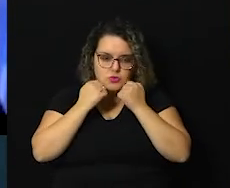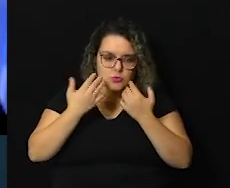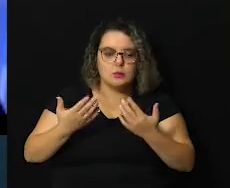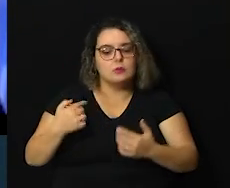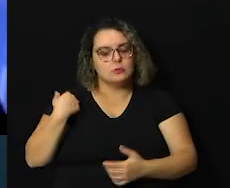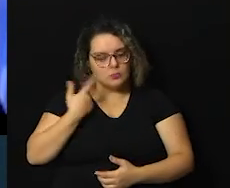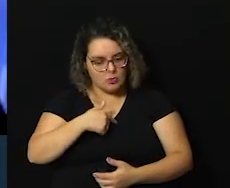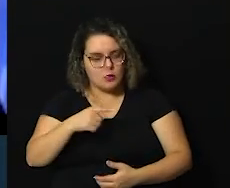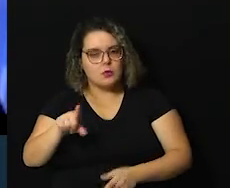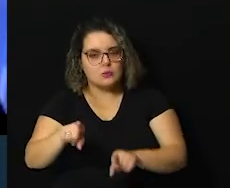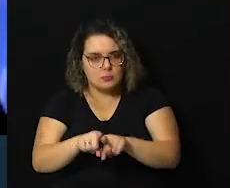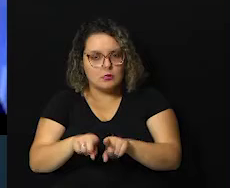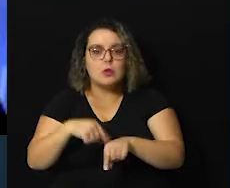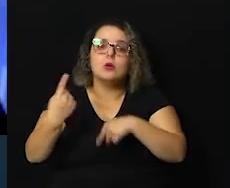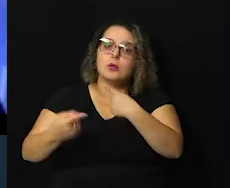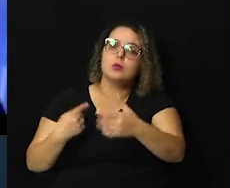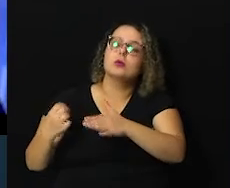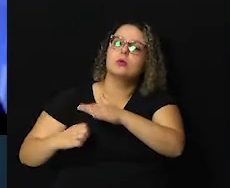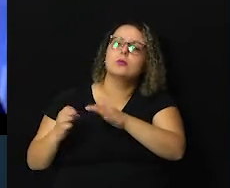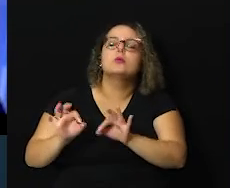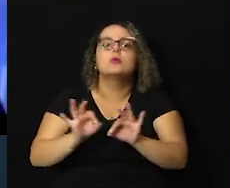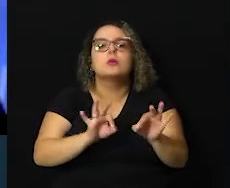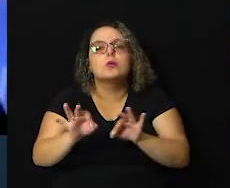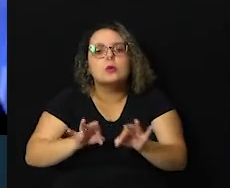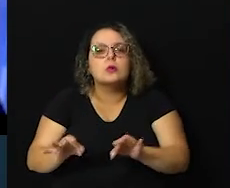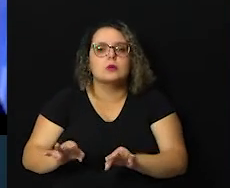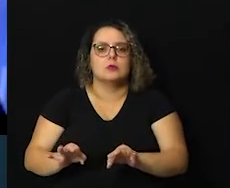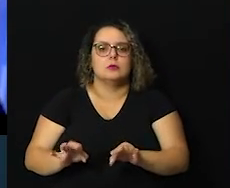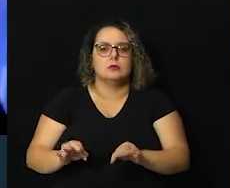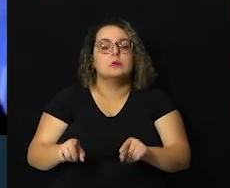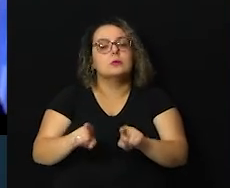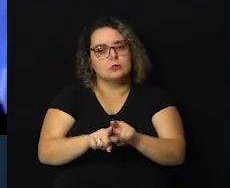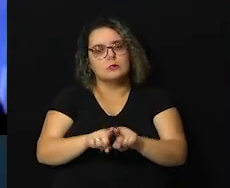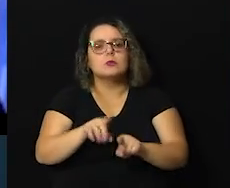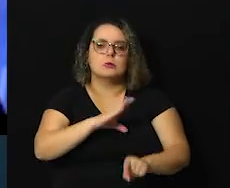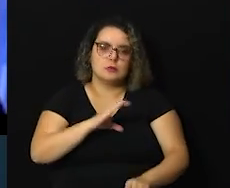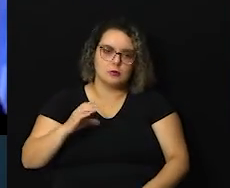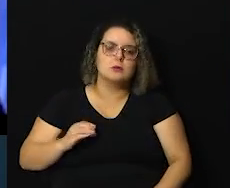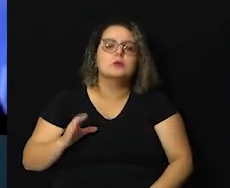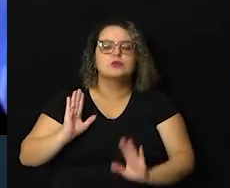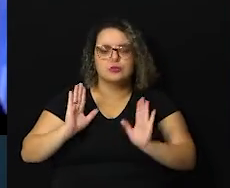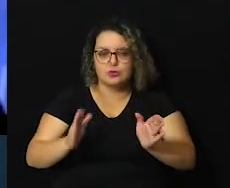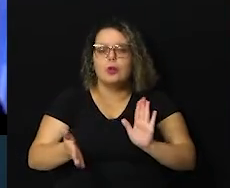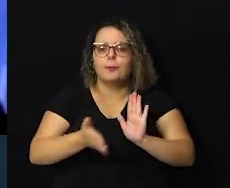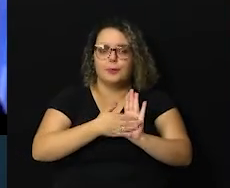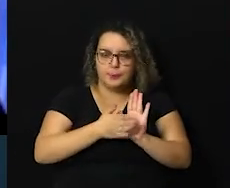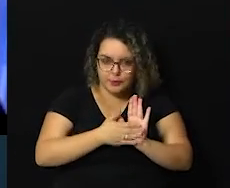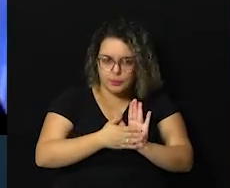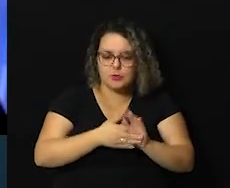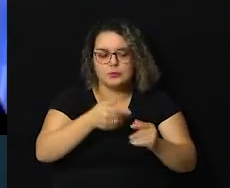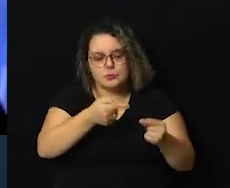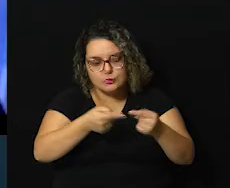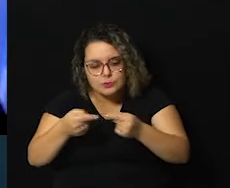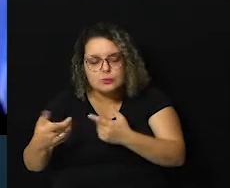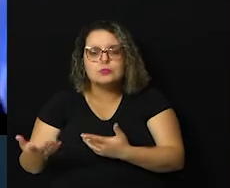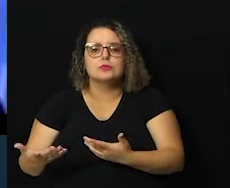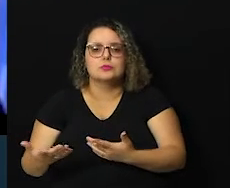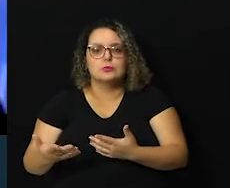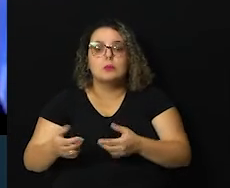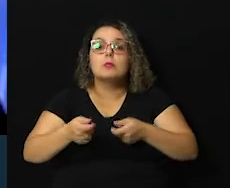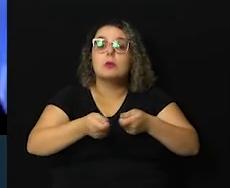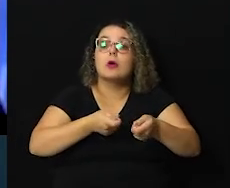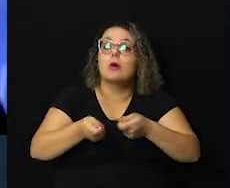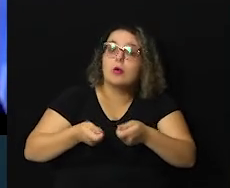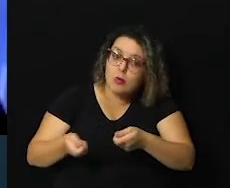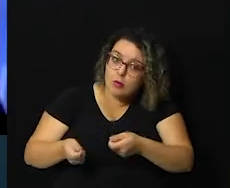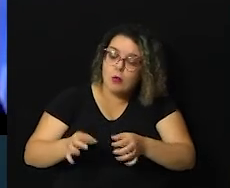da gente mas também de outras empresas que organizam o campeonato e também dos meus clientes nós temos já propostas é sendo